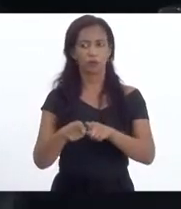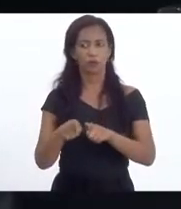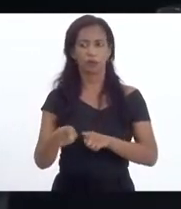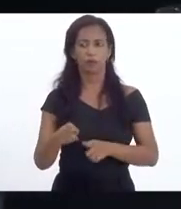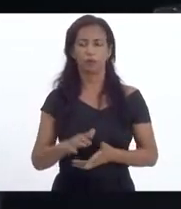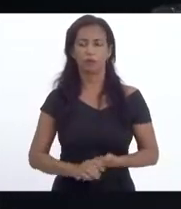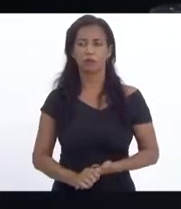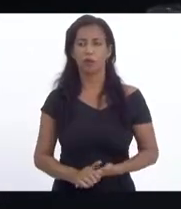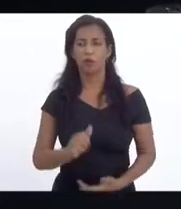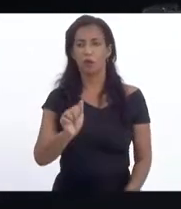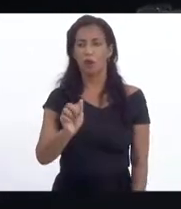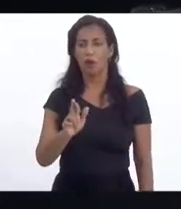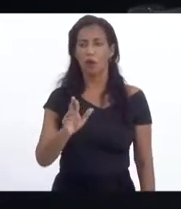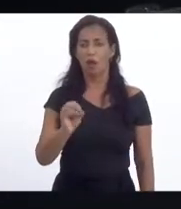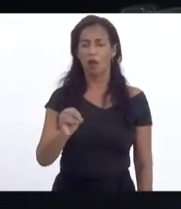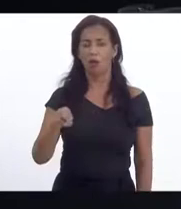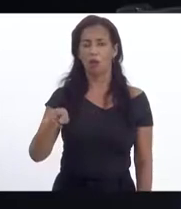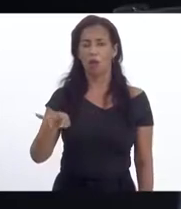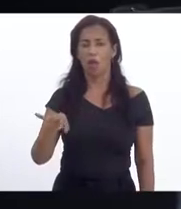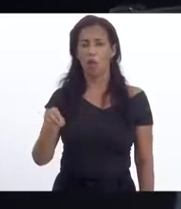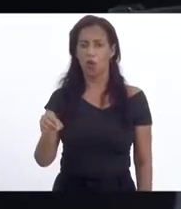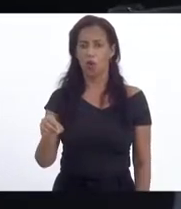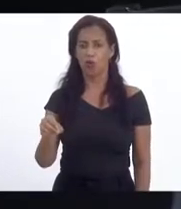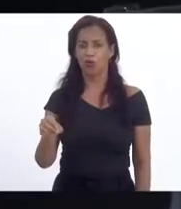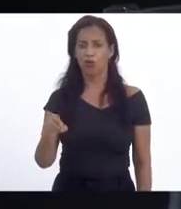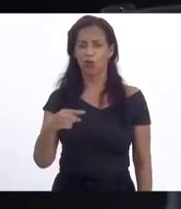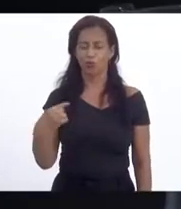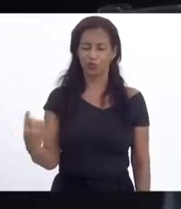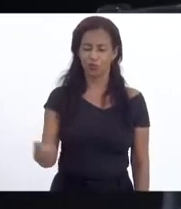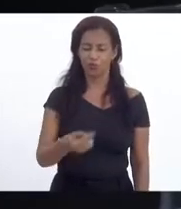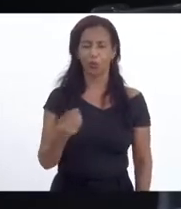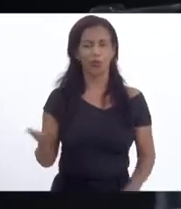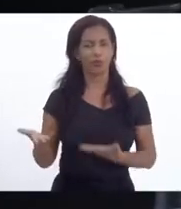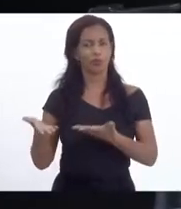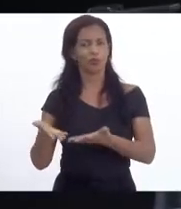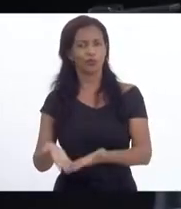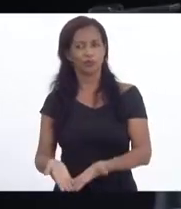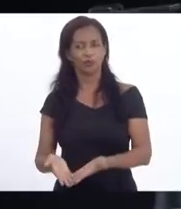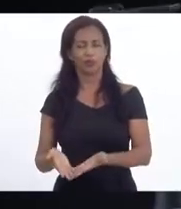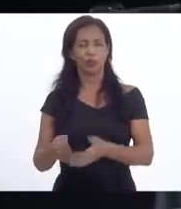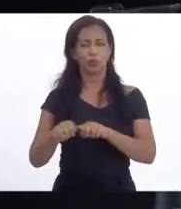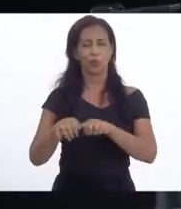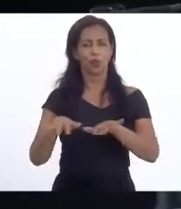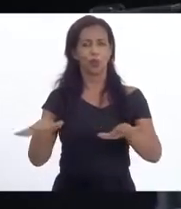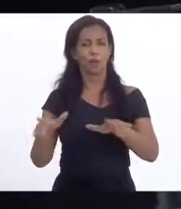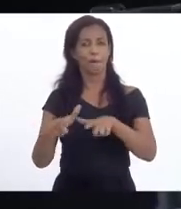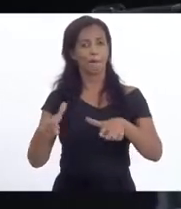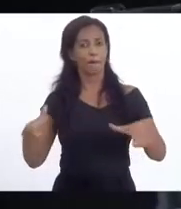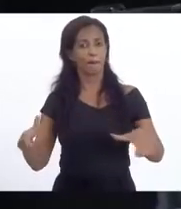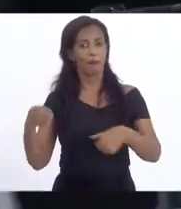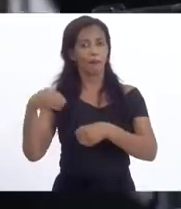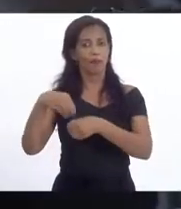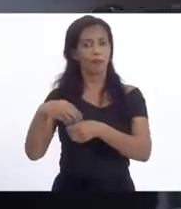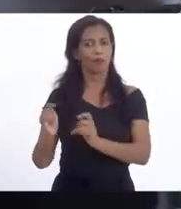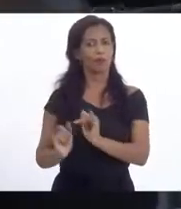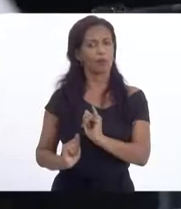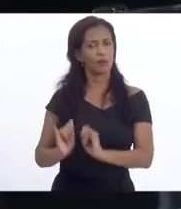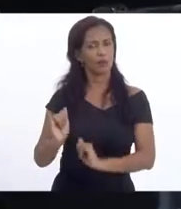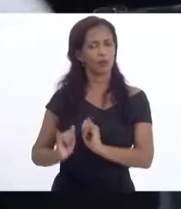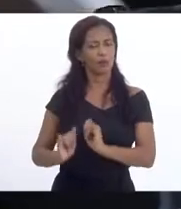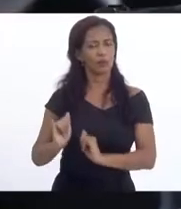o agronegócio. Nós colocamos uma expansão maior dentro